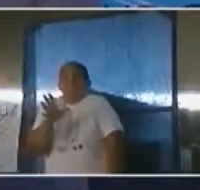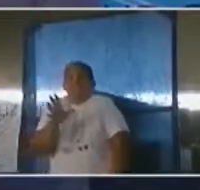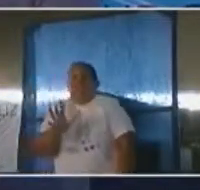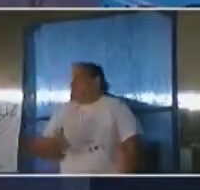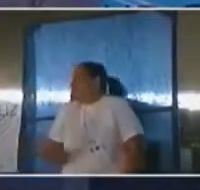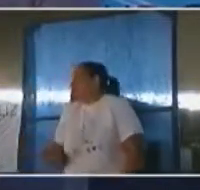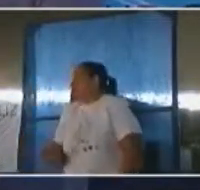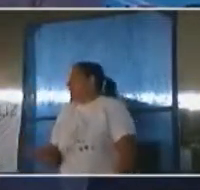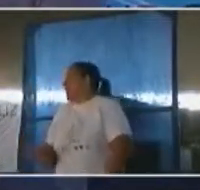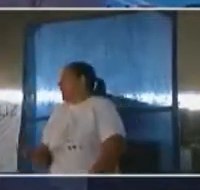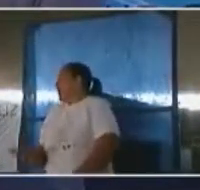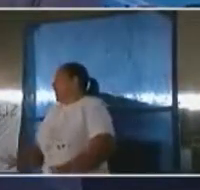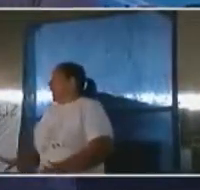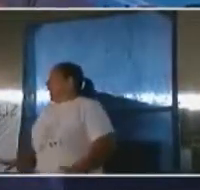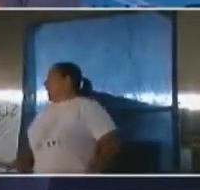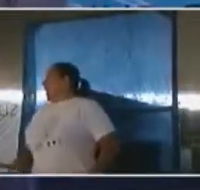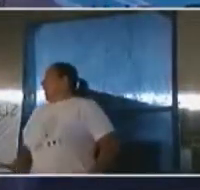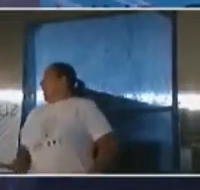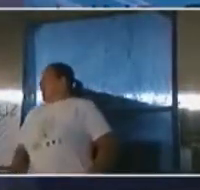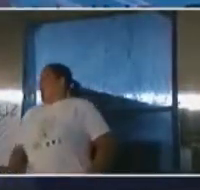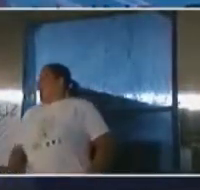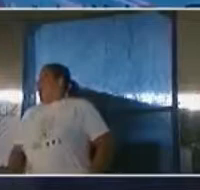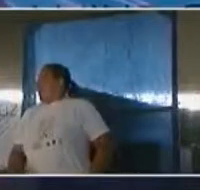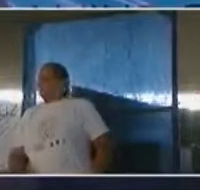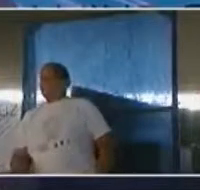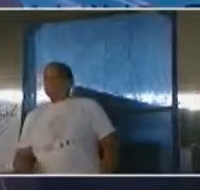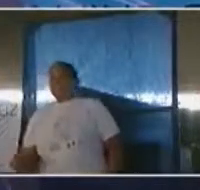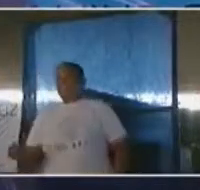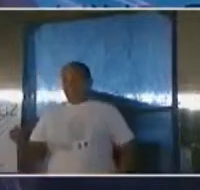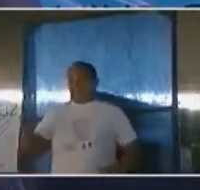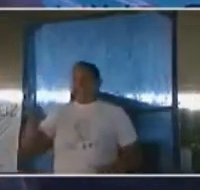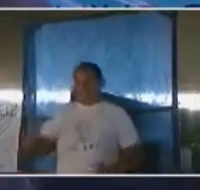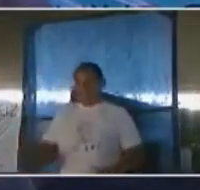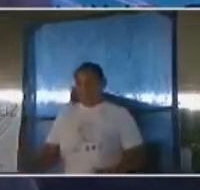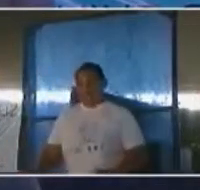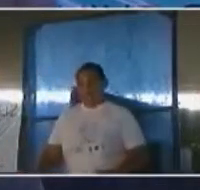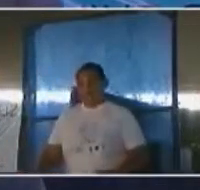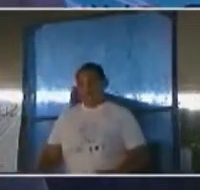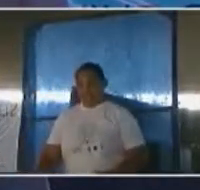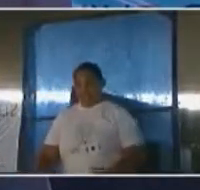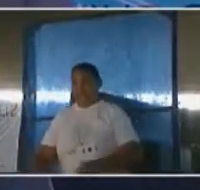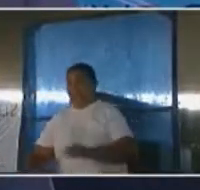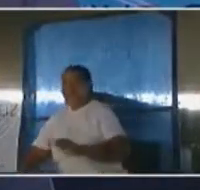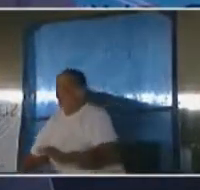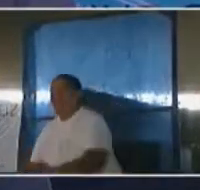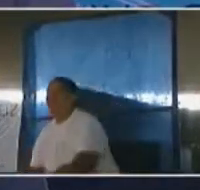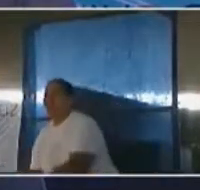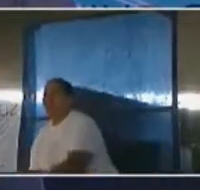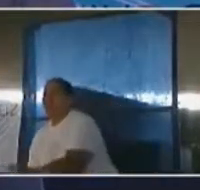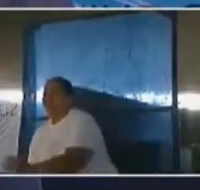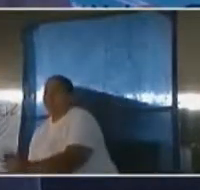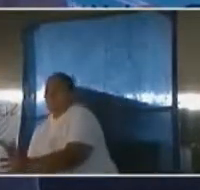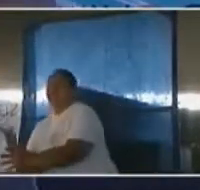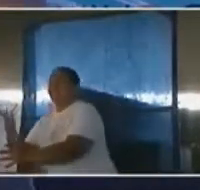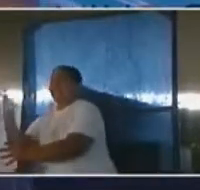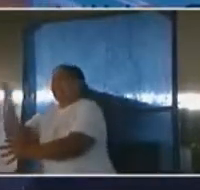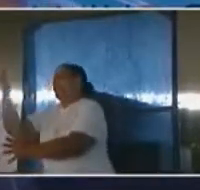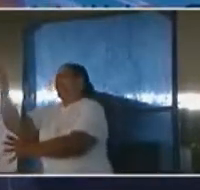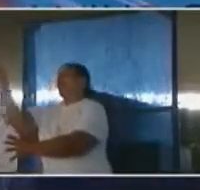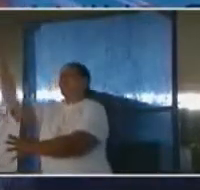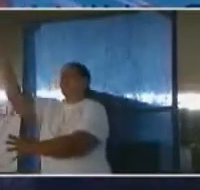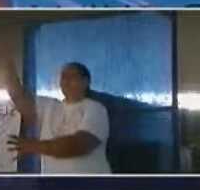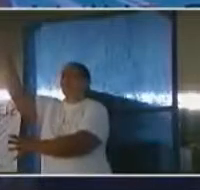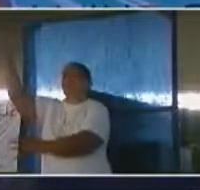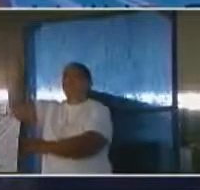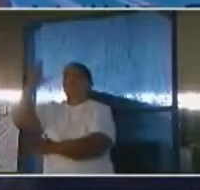do mundo. Aqui está a biodiversidade da criação maravilhosa de Deus. Por isso, este solo